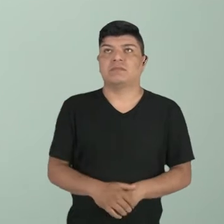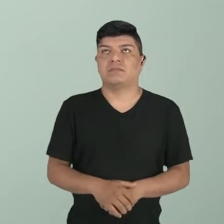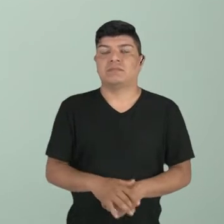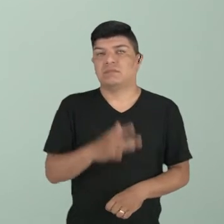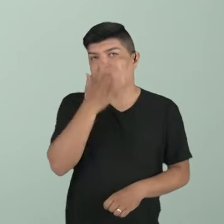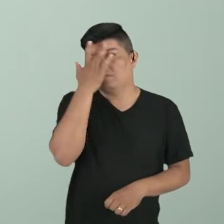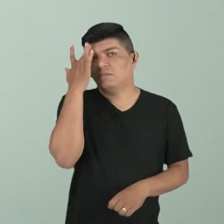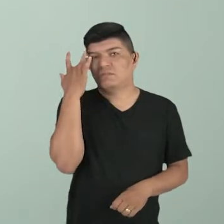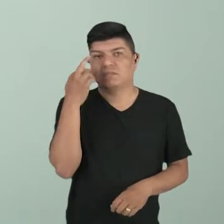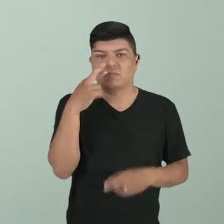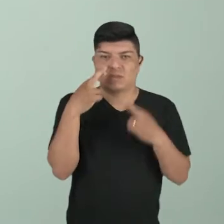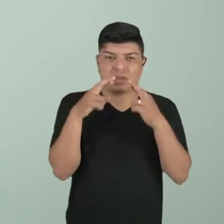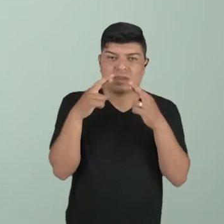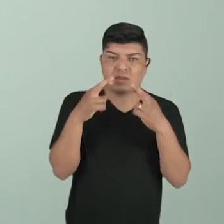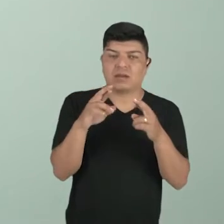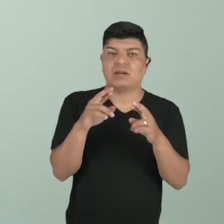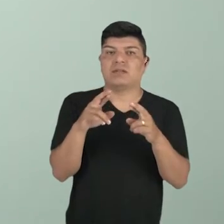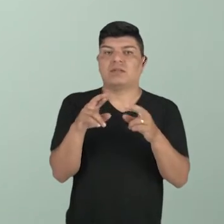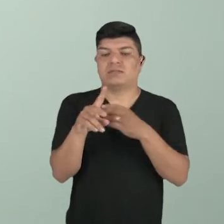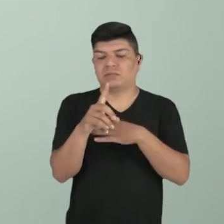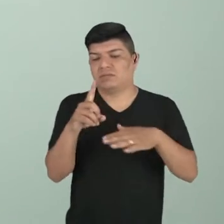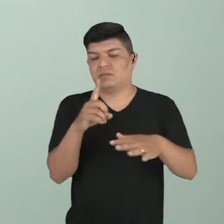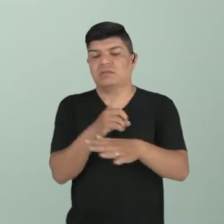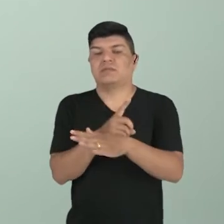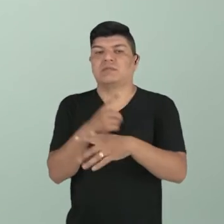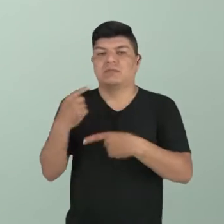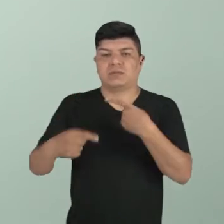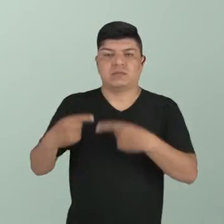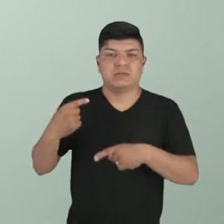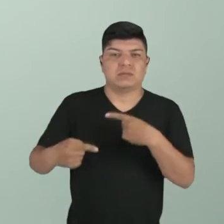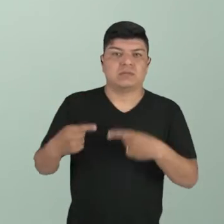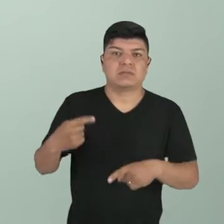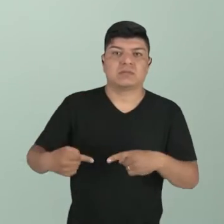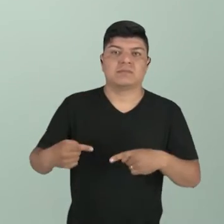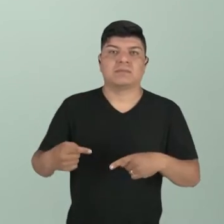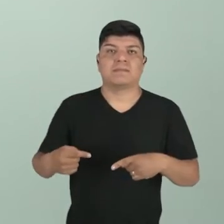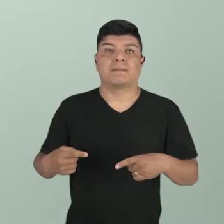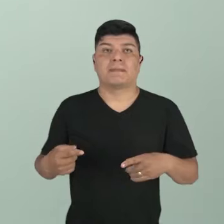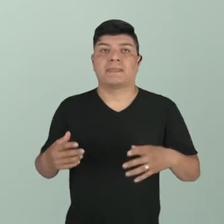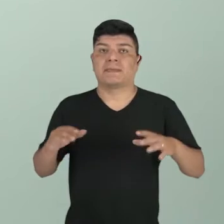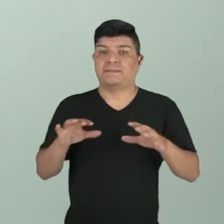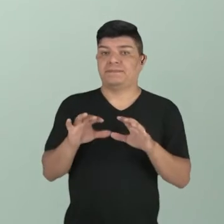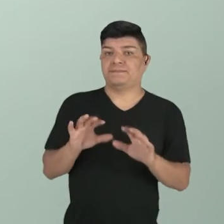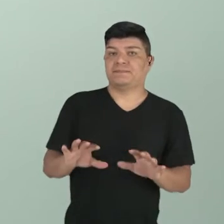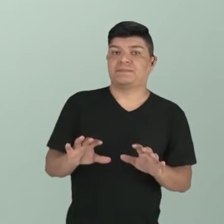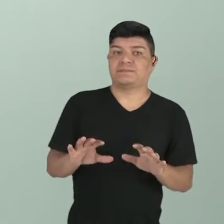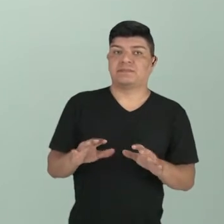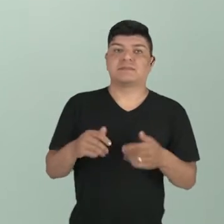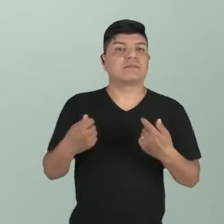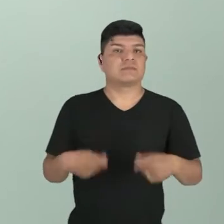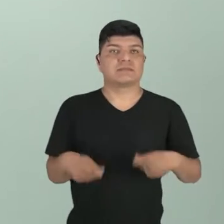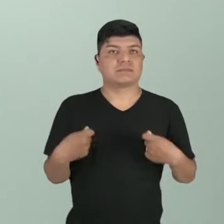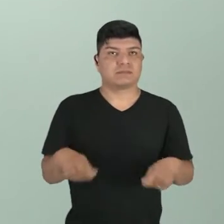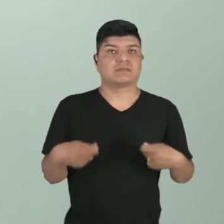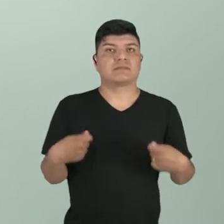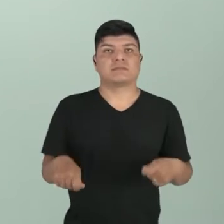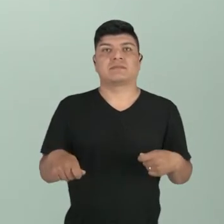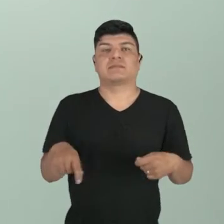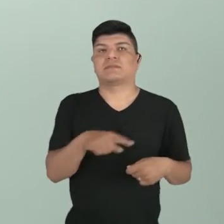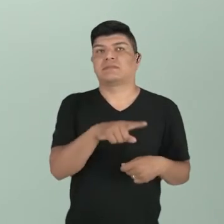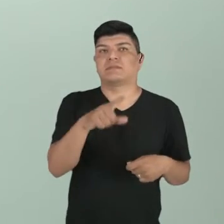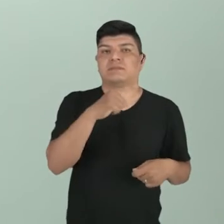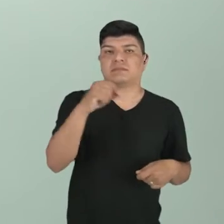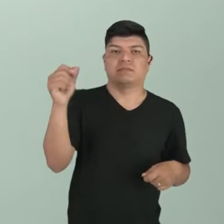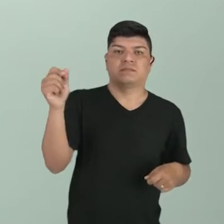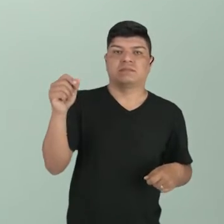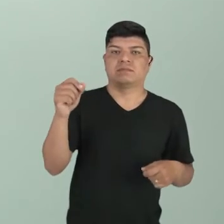uma pessoa crítica, socialmente, politicamente. Então, é necessário, quando você sai